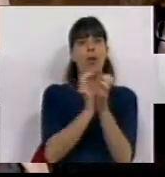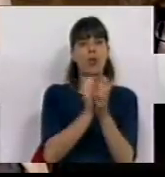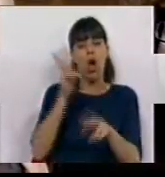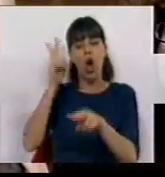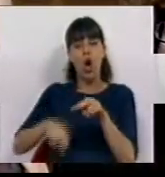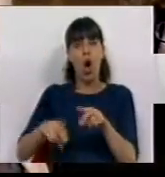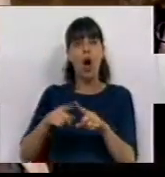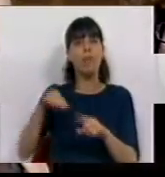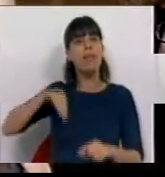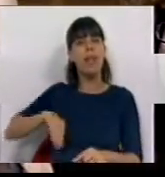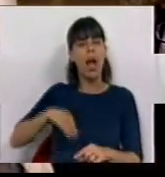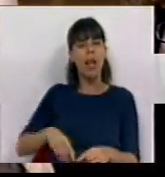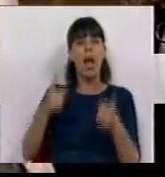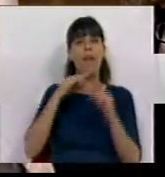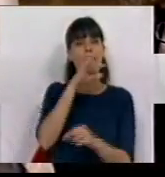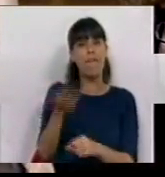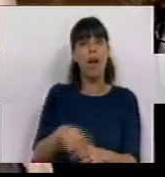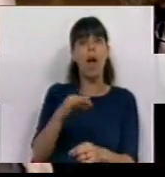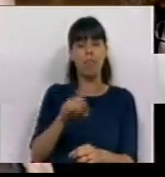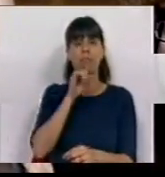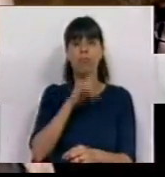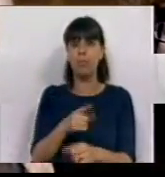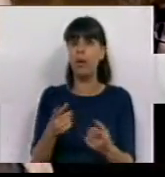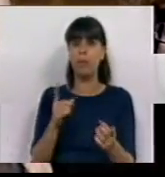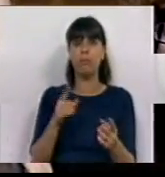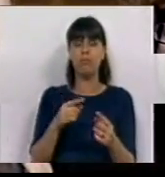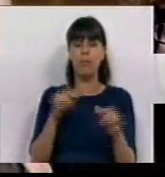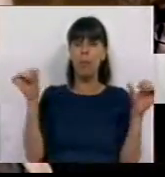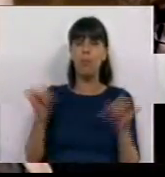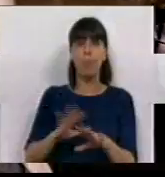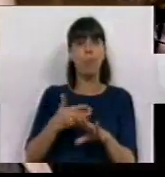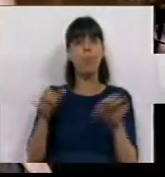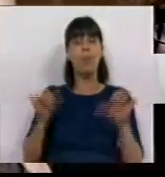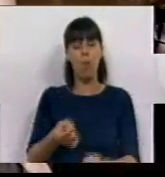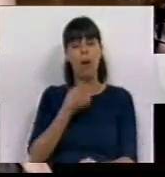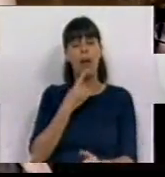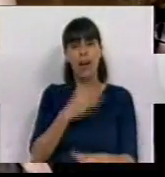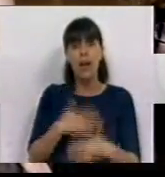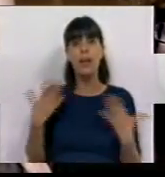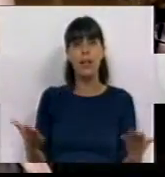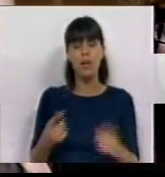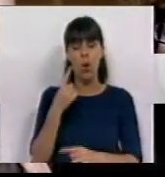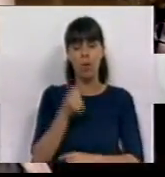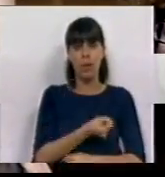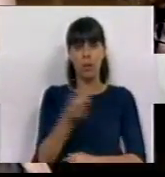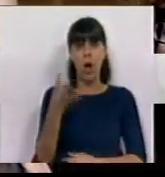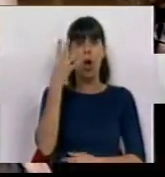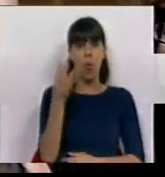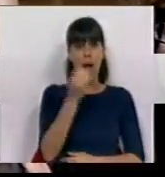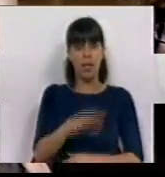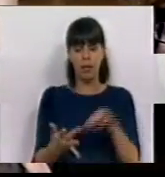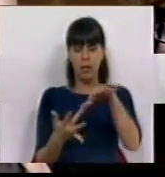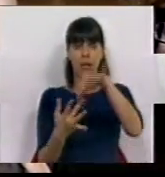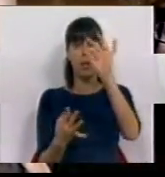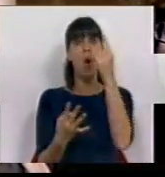e de cortes nos salários das famílias pode necessariamente agudizar, significa isto que uma em cada quatro